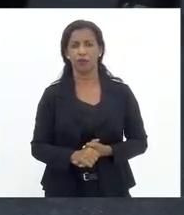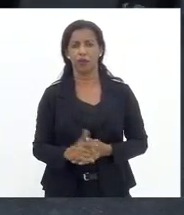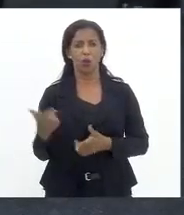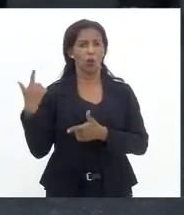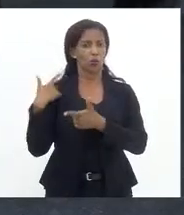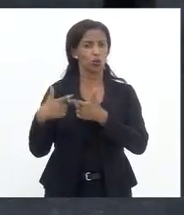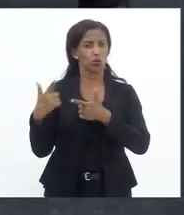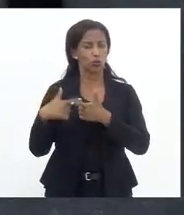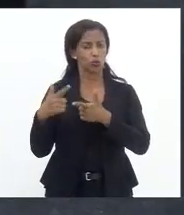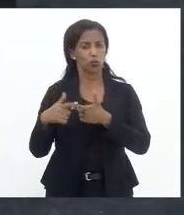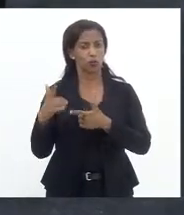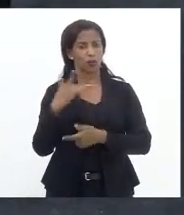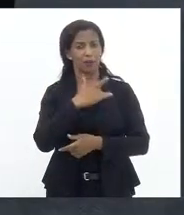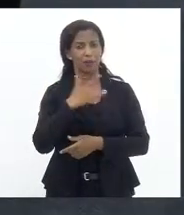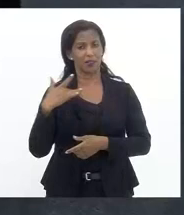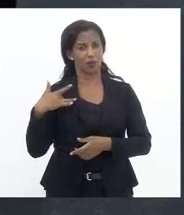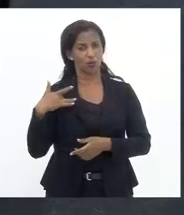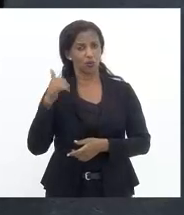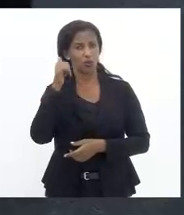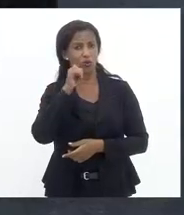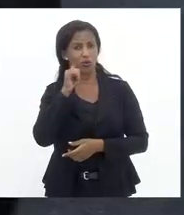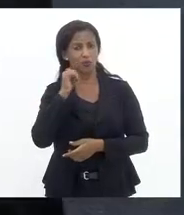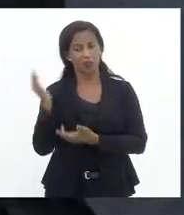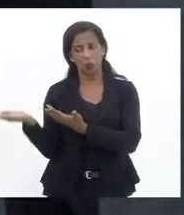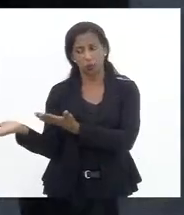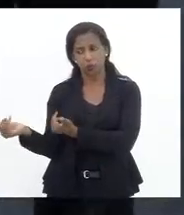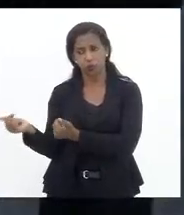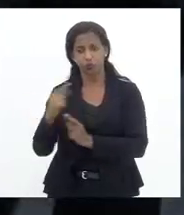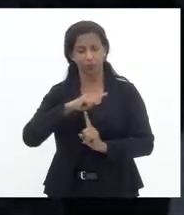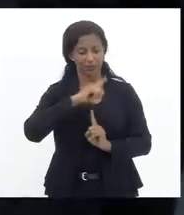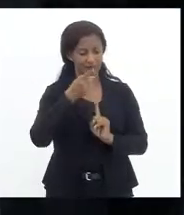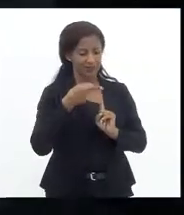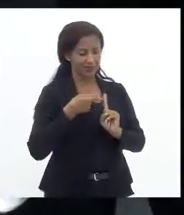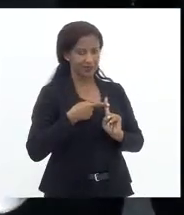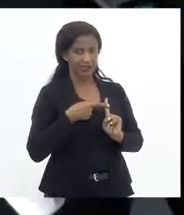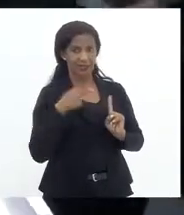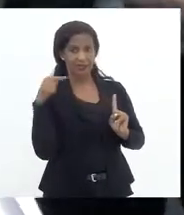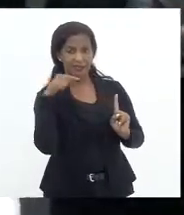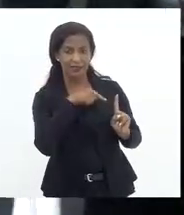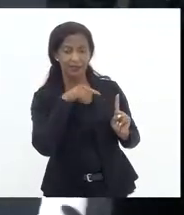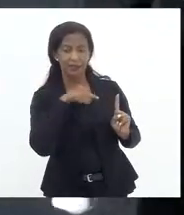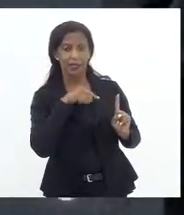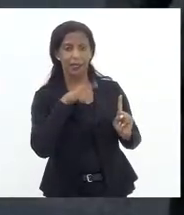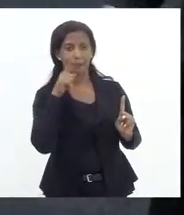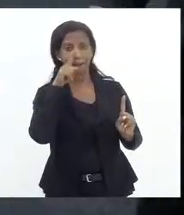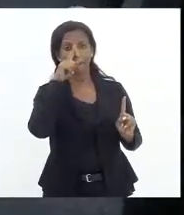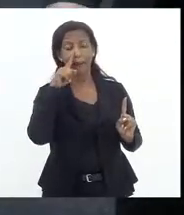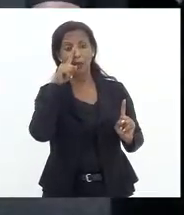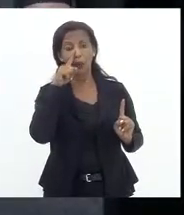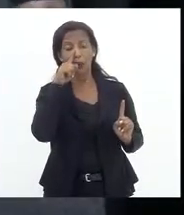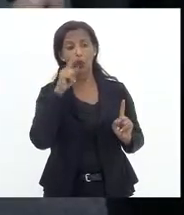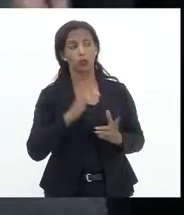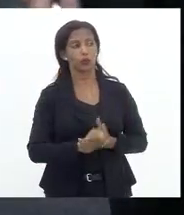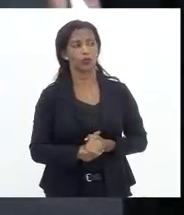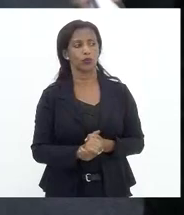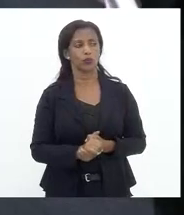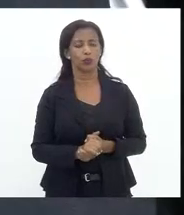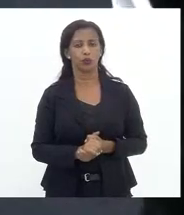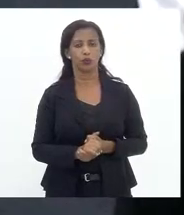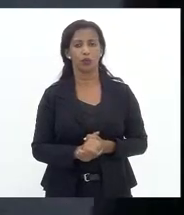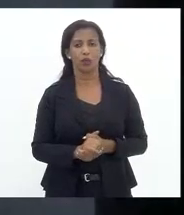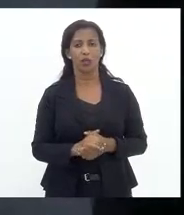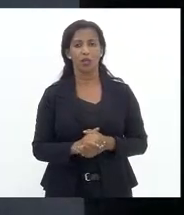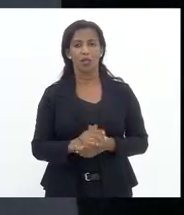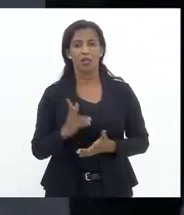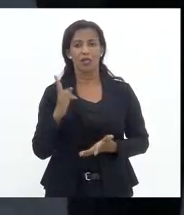da gestação na gravidez, da gravidez na adolescência são